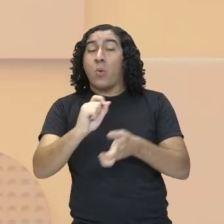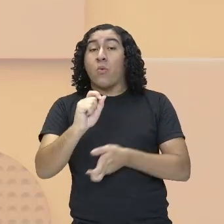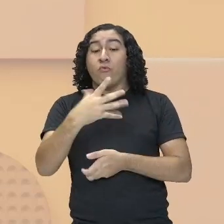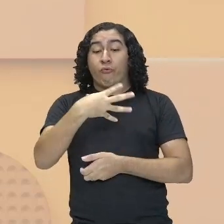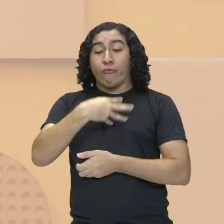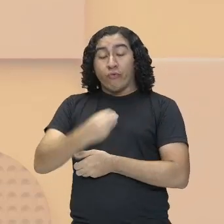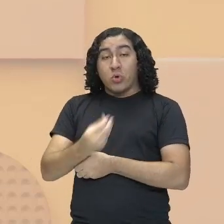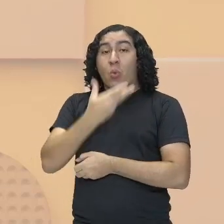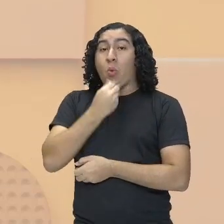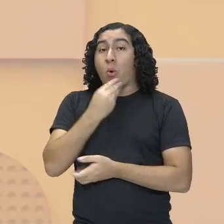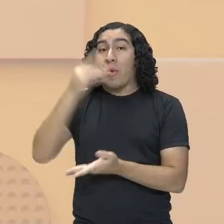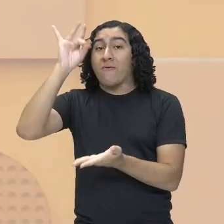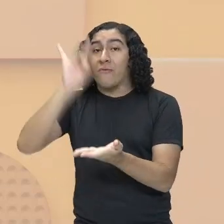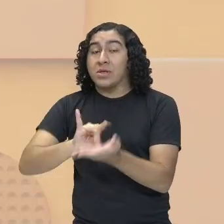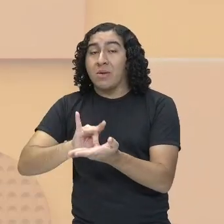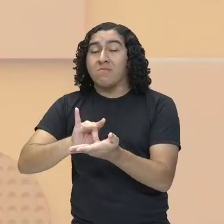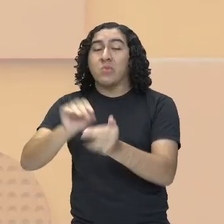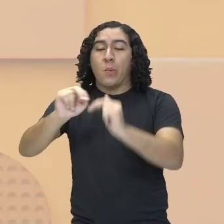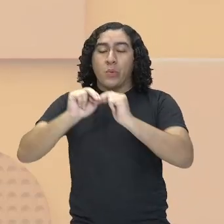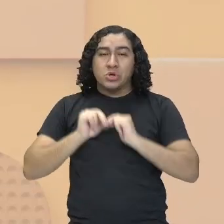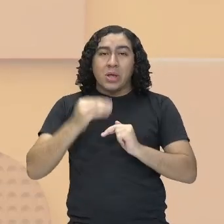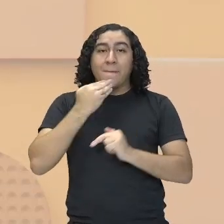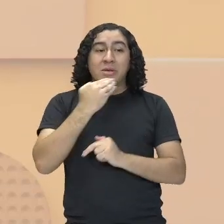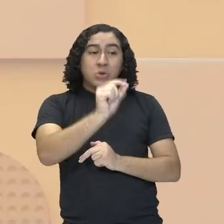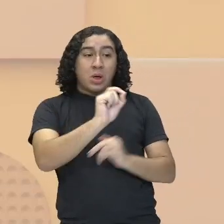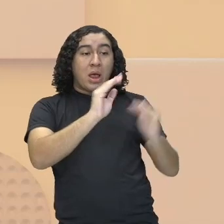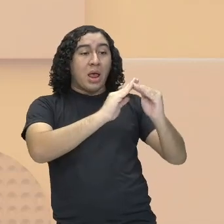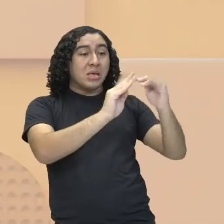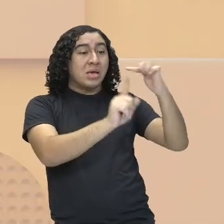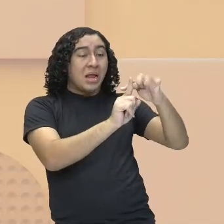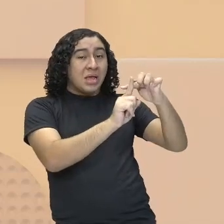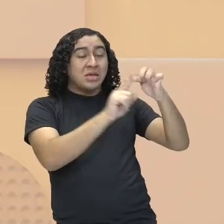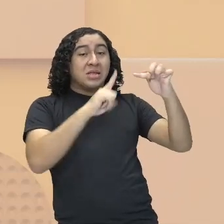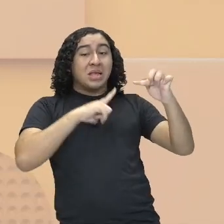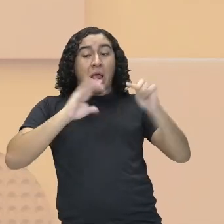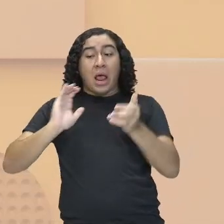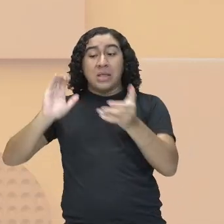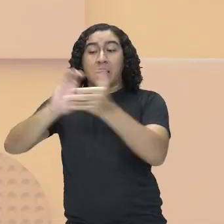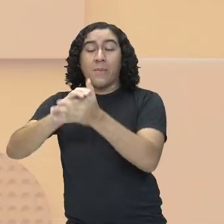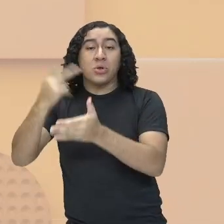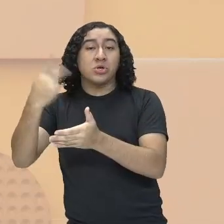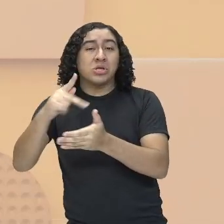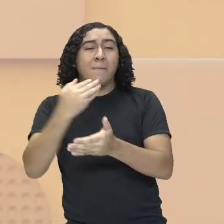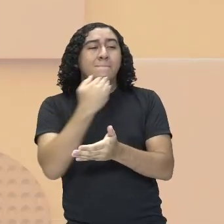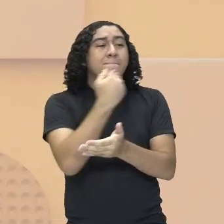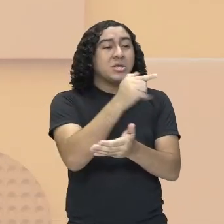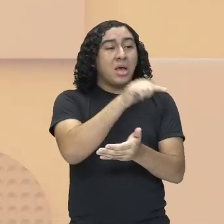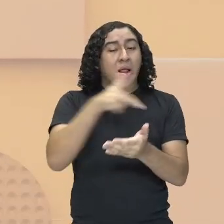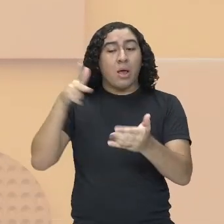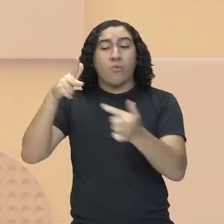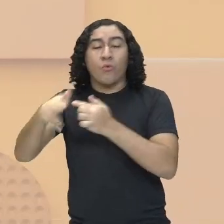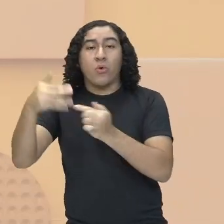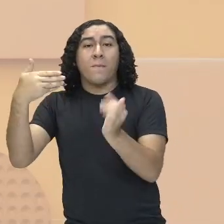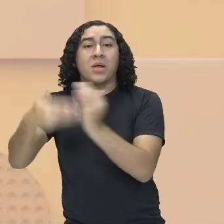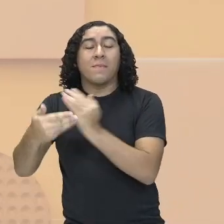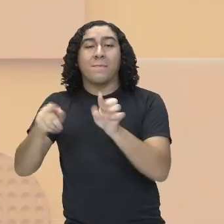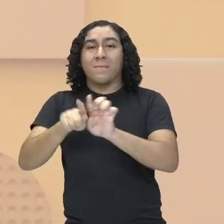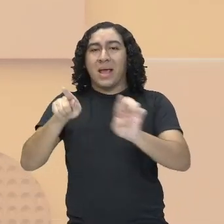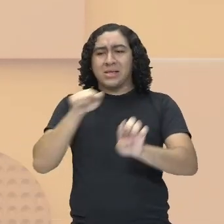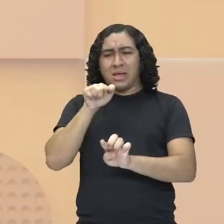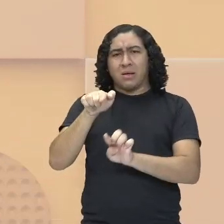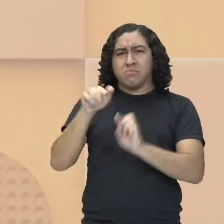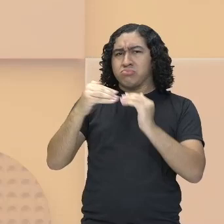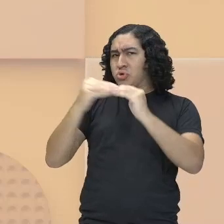oficial, legítimo, e por isso ele pediu à igreja para anular seu casamento. Porém, a igreja não concedeu esse pedido para